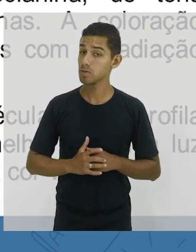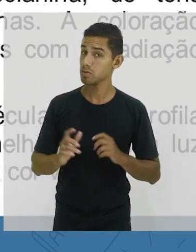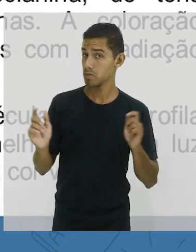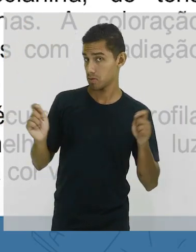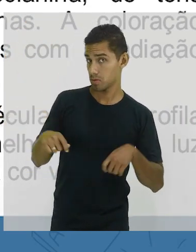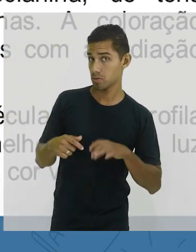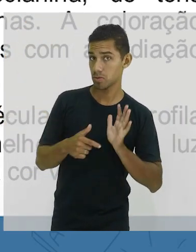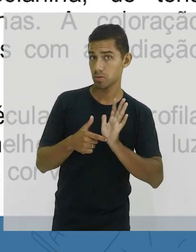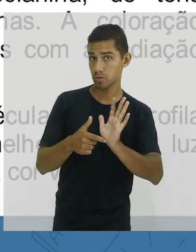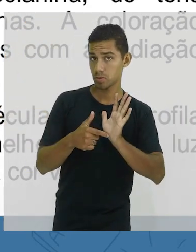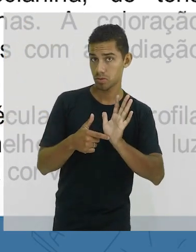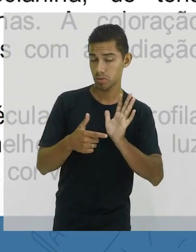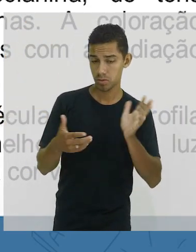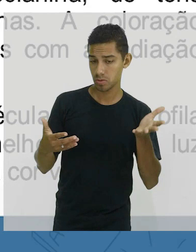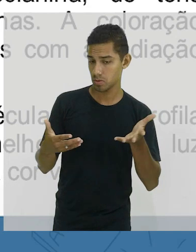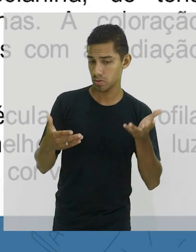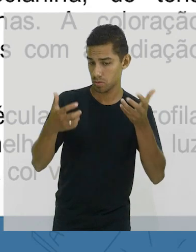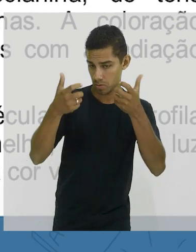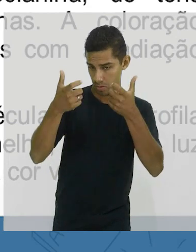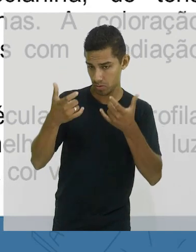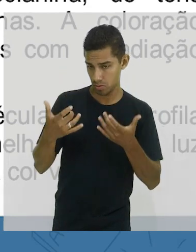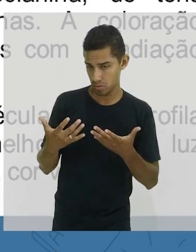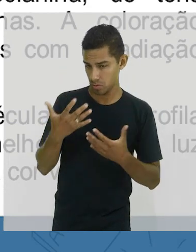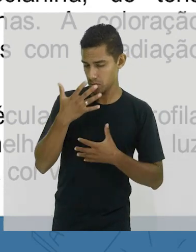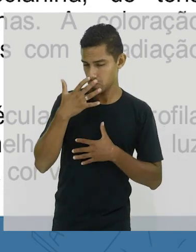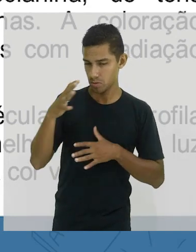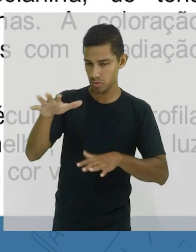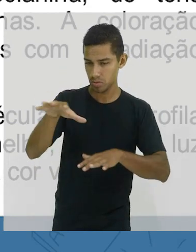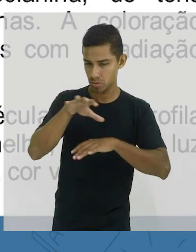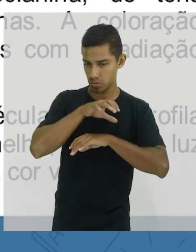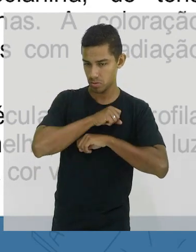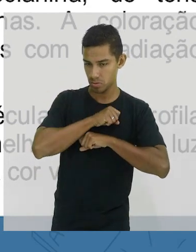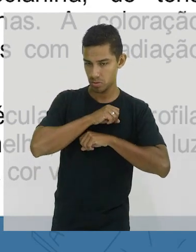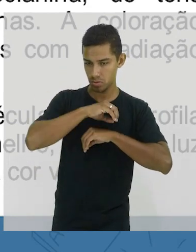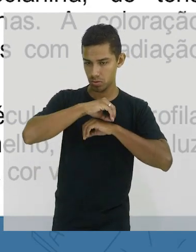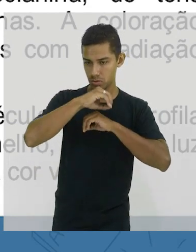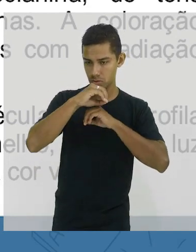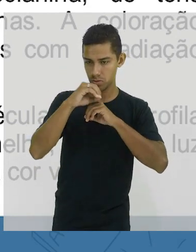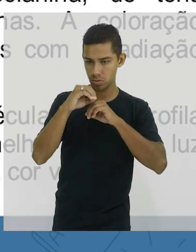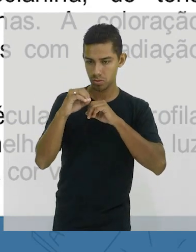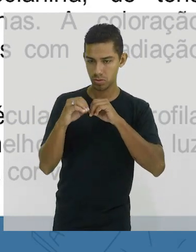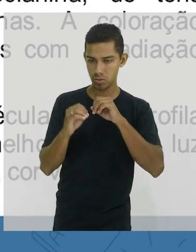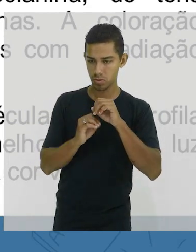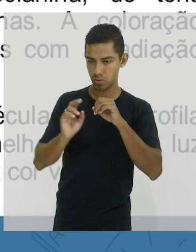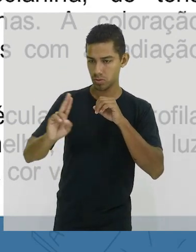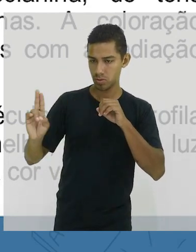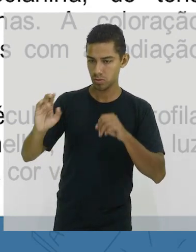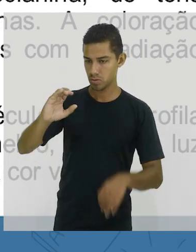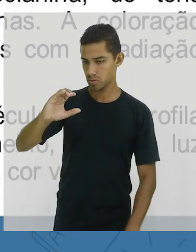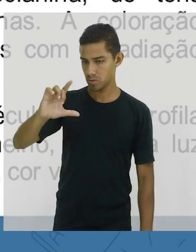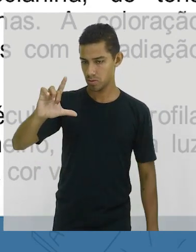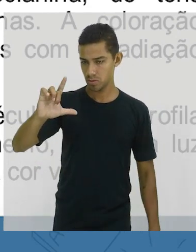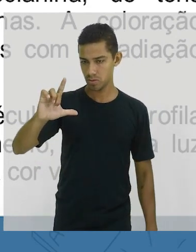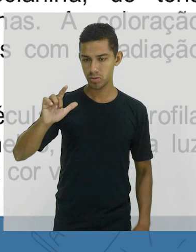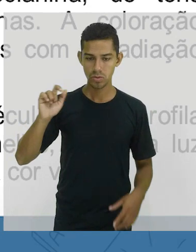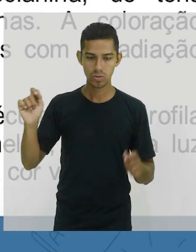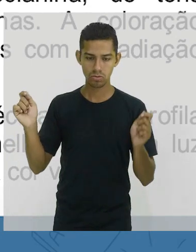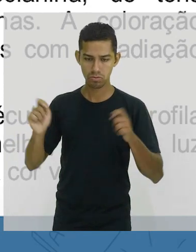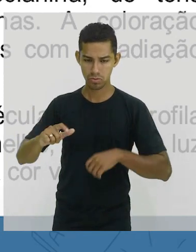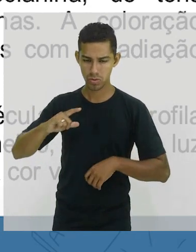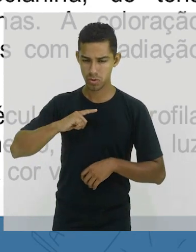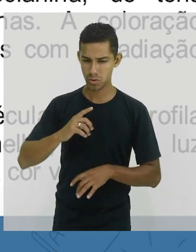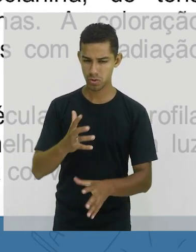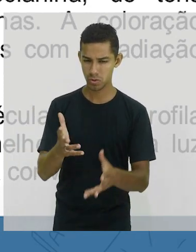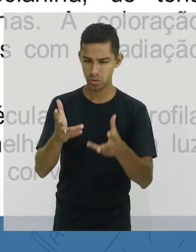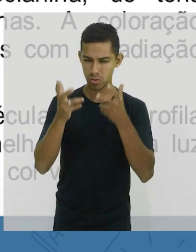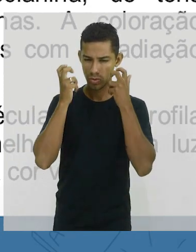Conforme apresentado no espectro de absorção, as moléculas de clorofila absorvem a radiação solar nas regiões